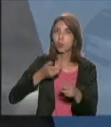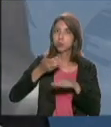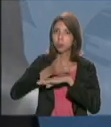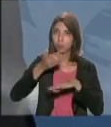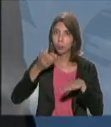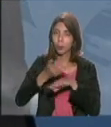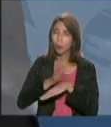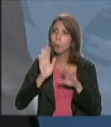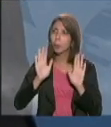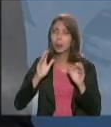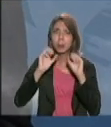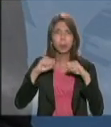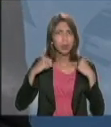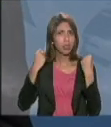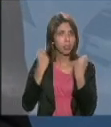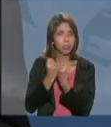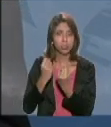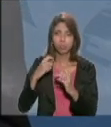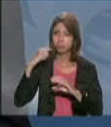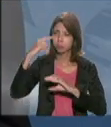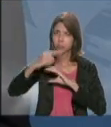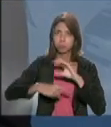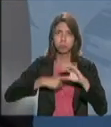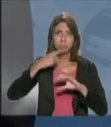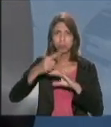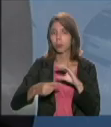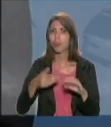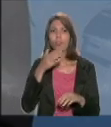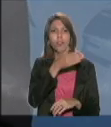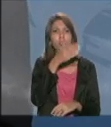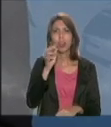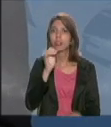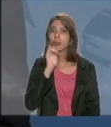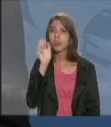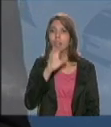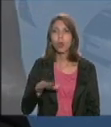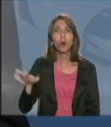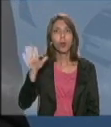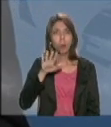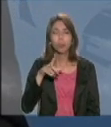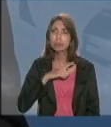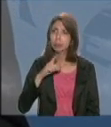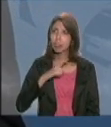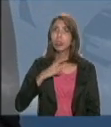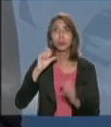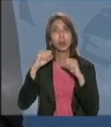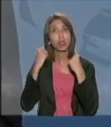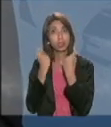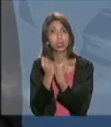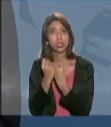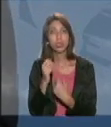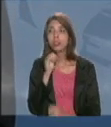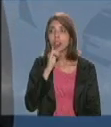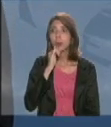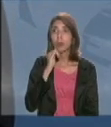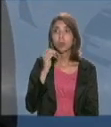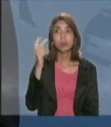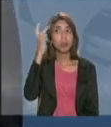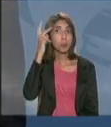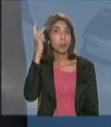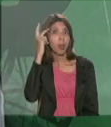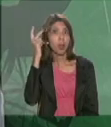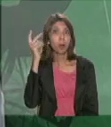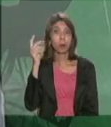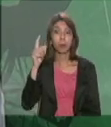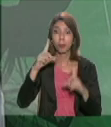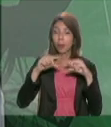o Maracanã, no mundo inteiro, você vai em determinados aeroportos, tem a foto do Maracanã. Você não vê Morumbi, você não vê Engenhão, você